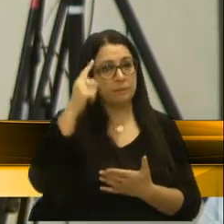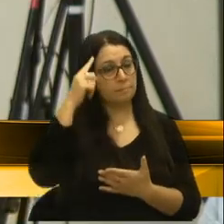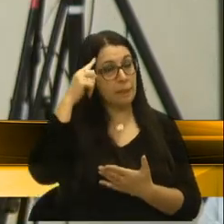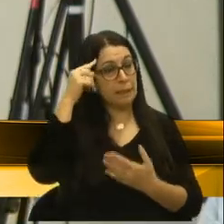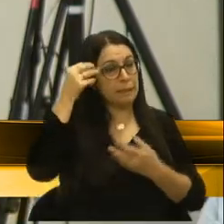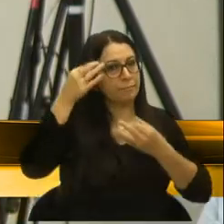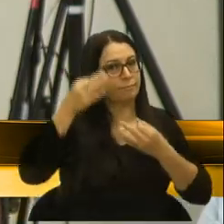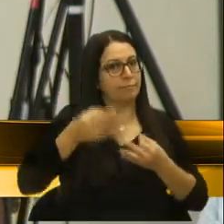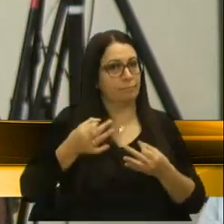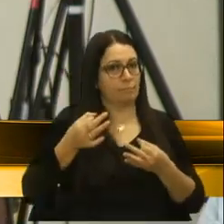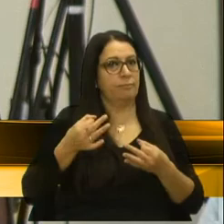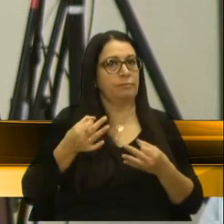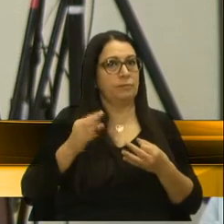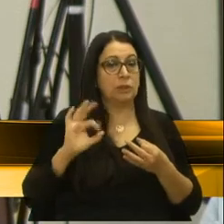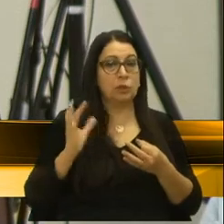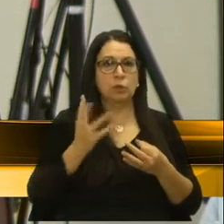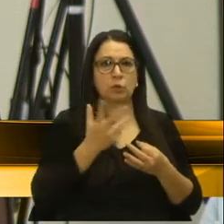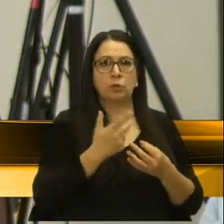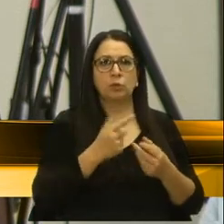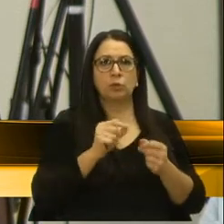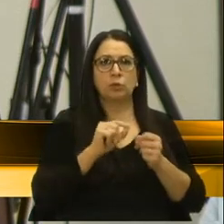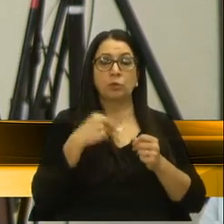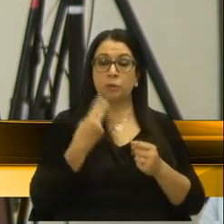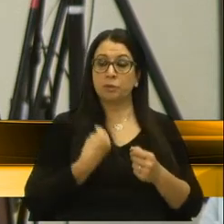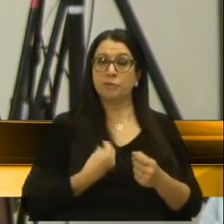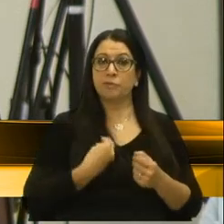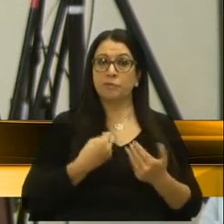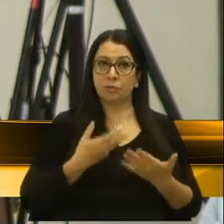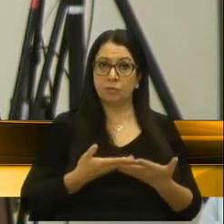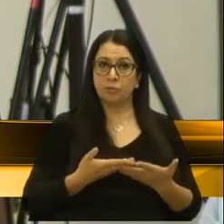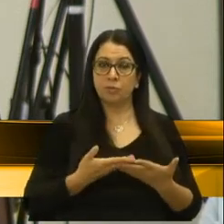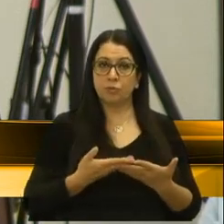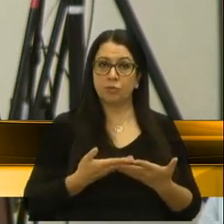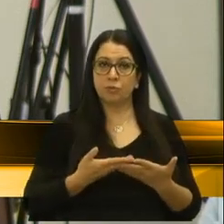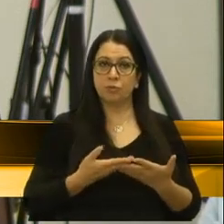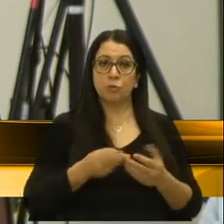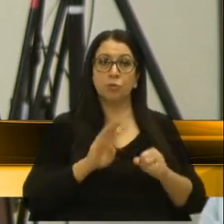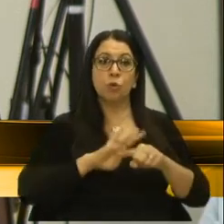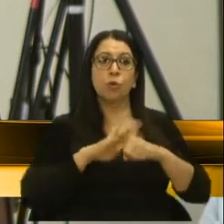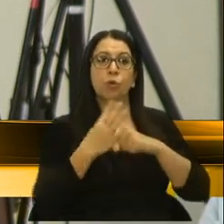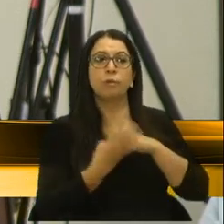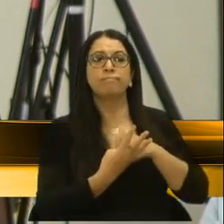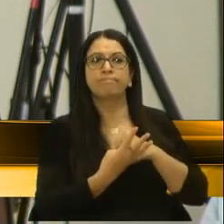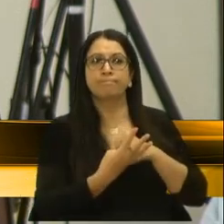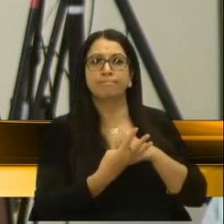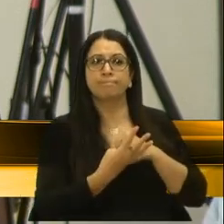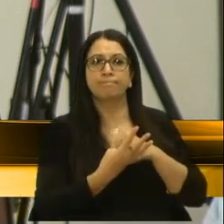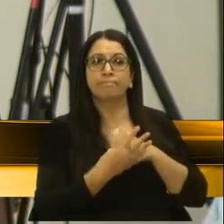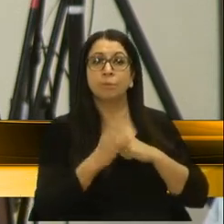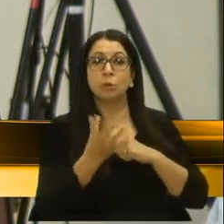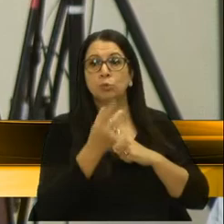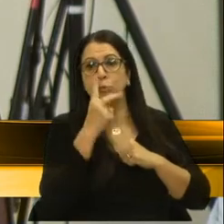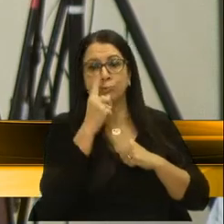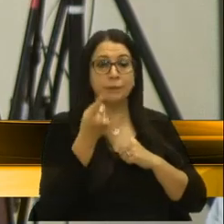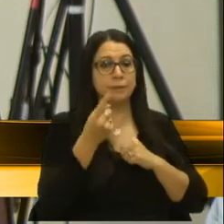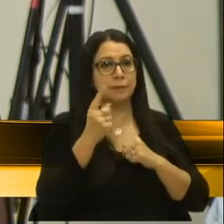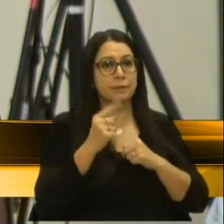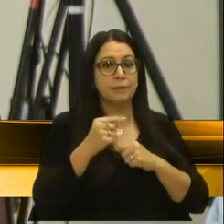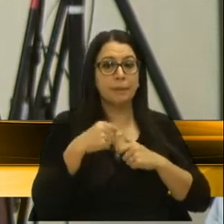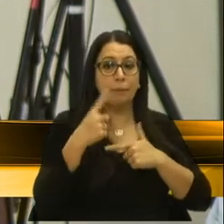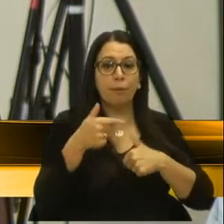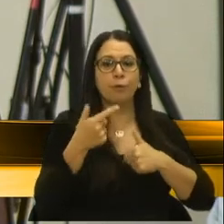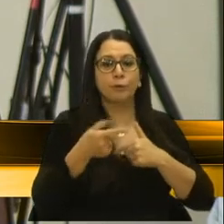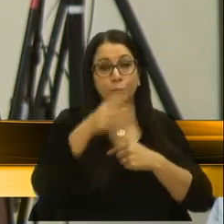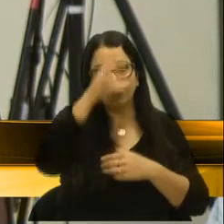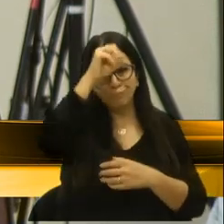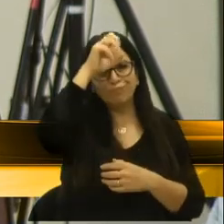convicção que tudo que nós estamos vivendo com o coronavírus é para servir como um grande aprendizado